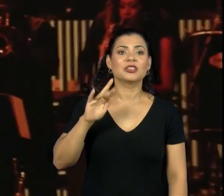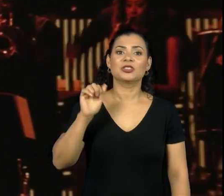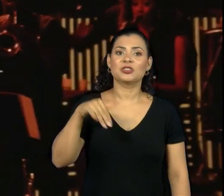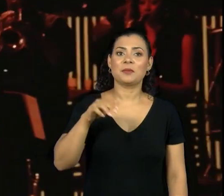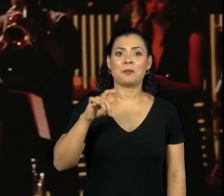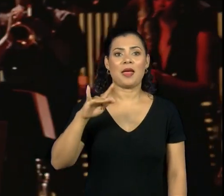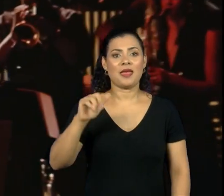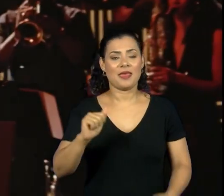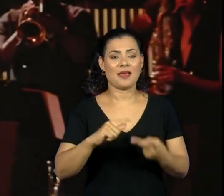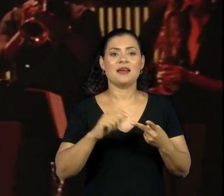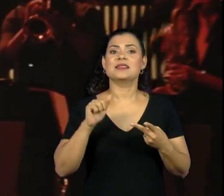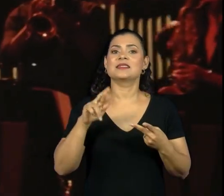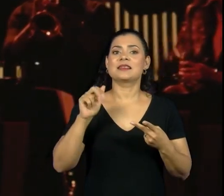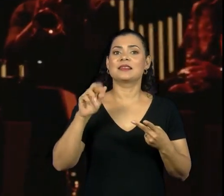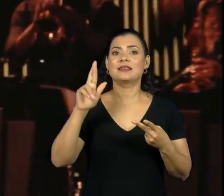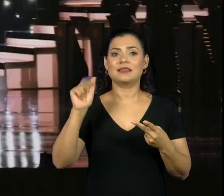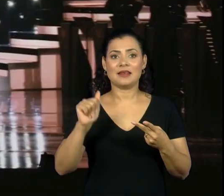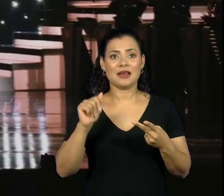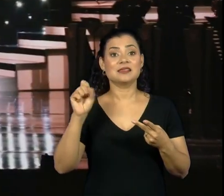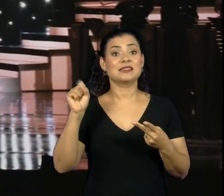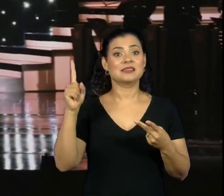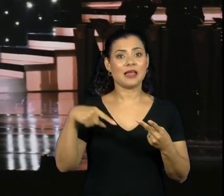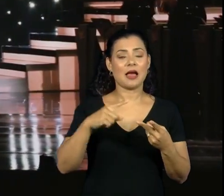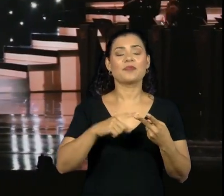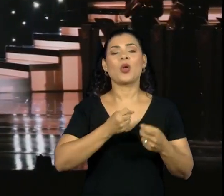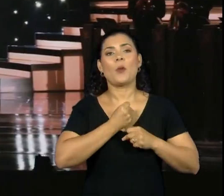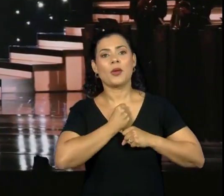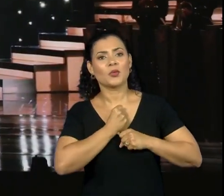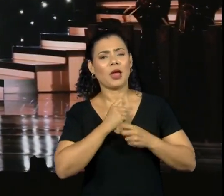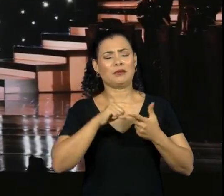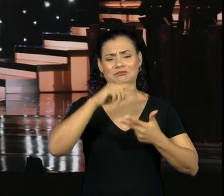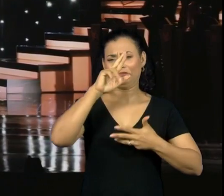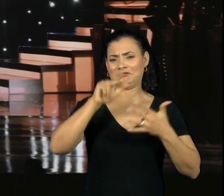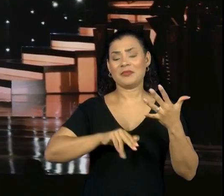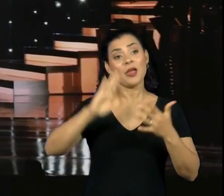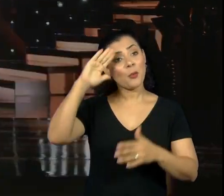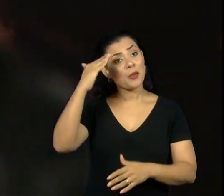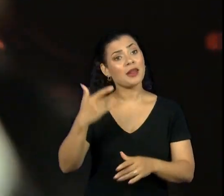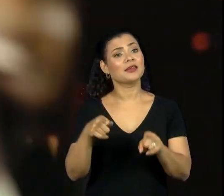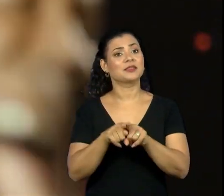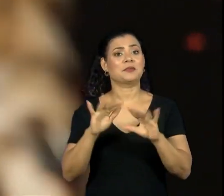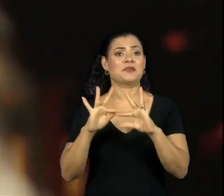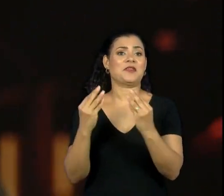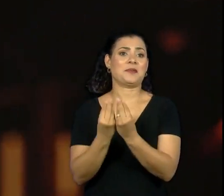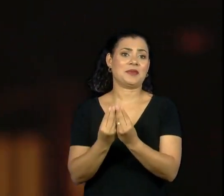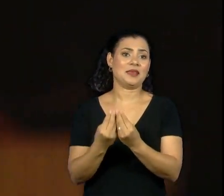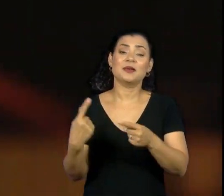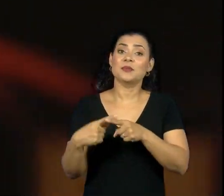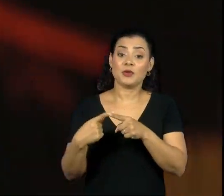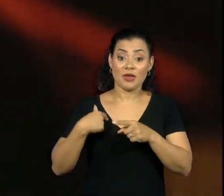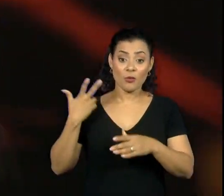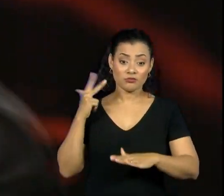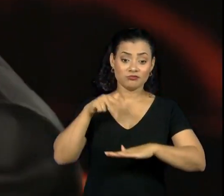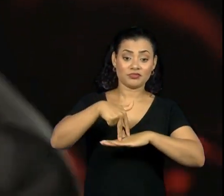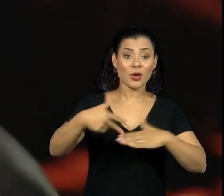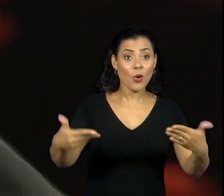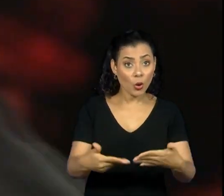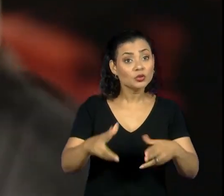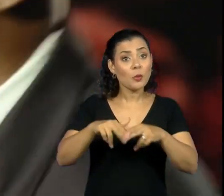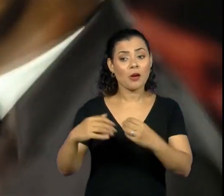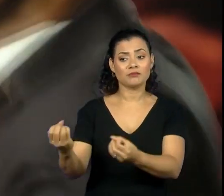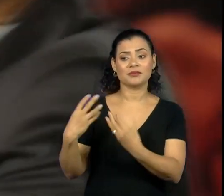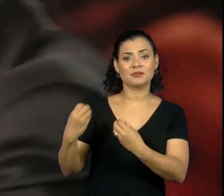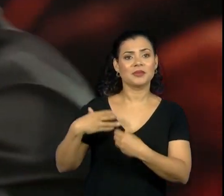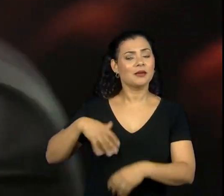Sá, tem Elis Regina, tem Roberto Carlos. E segundo, é uma homenagem que eu faço também pra minha família, porque se eu tô aqui hoje é